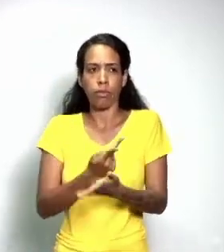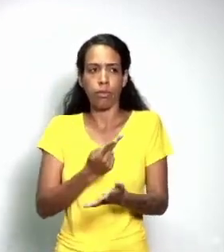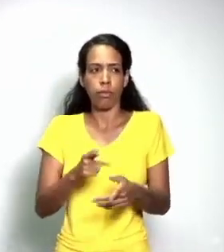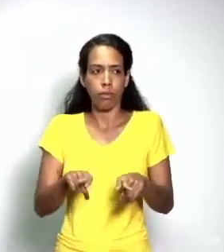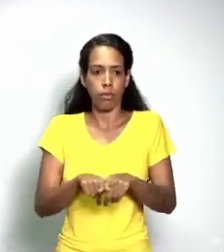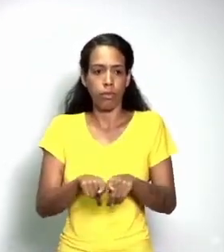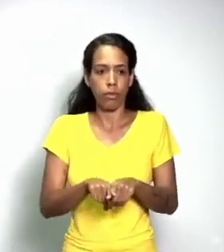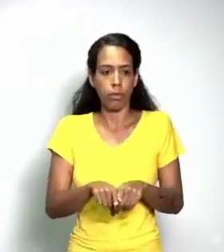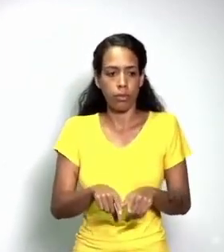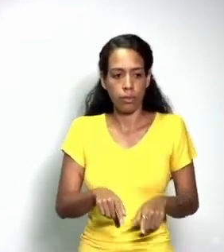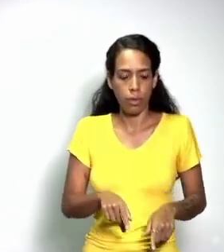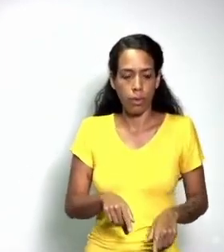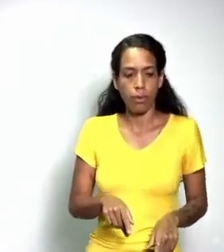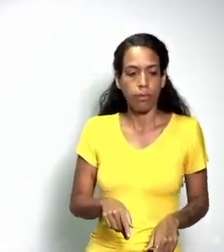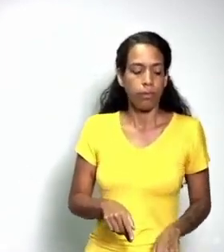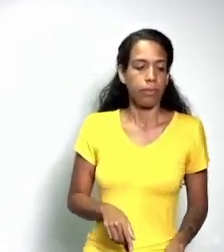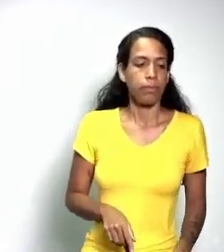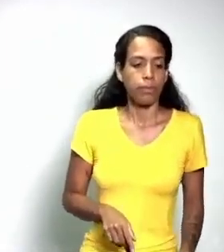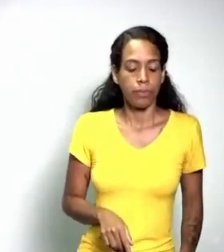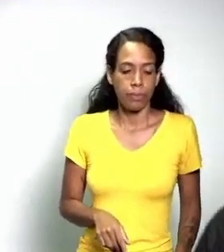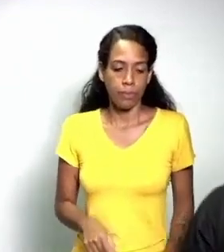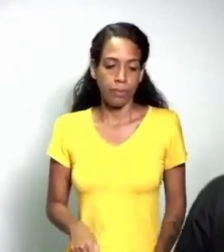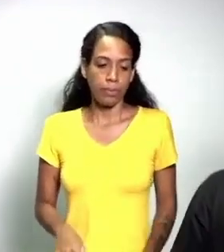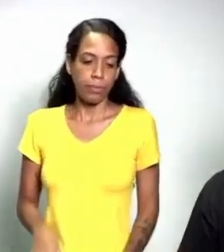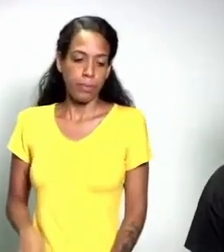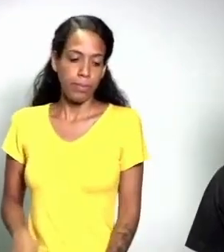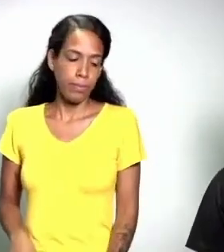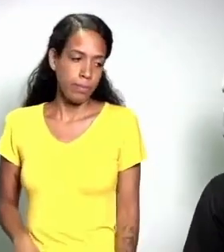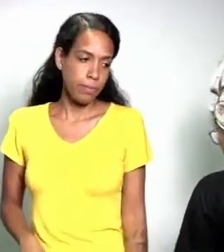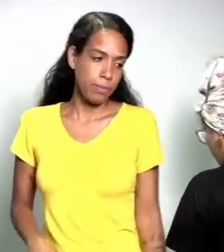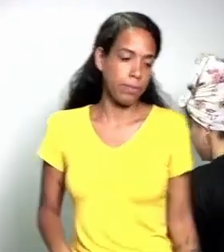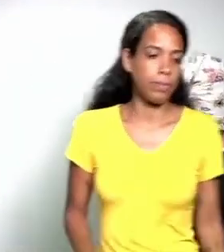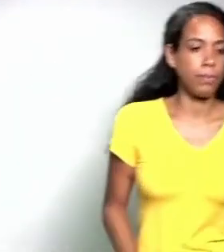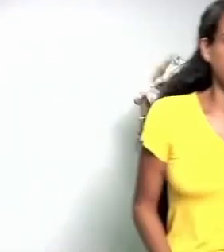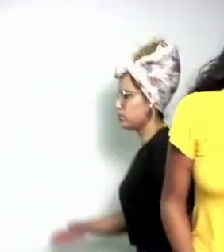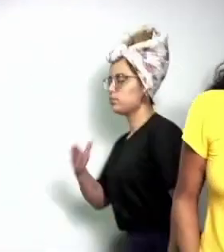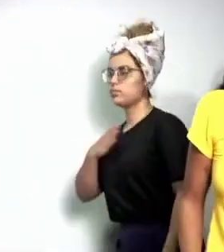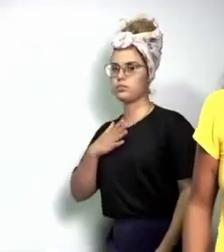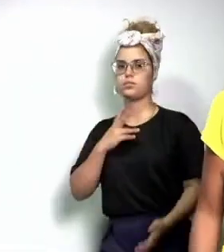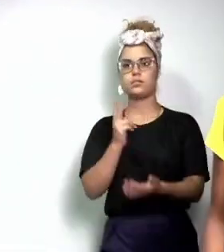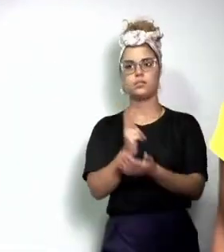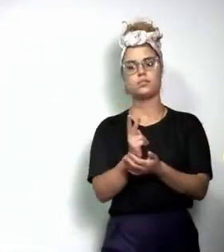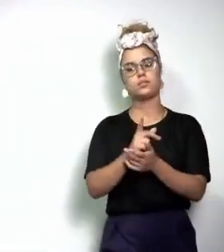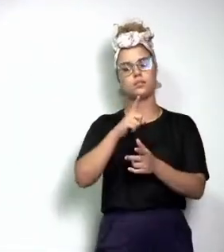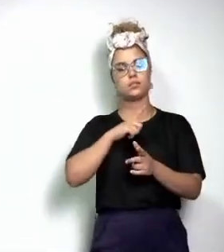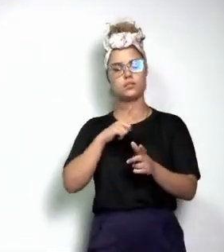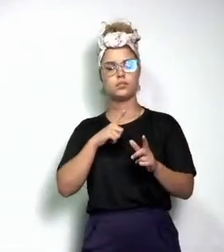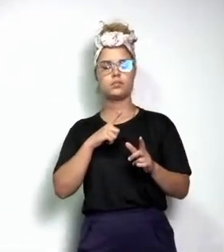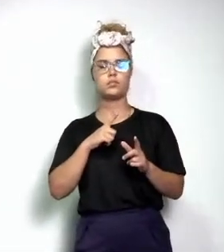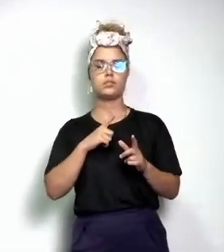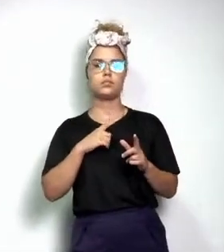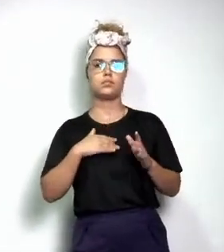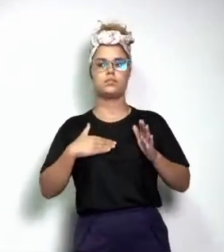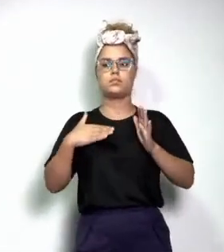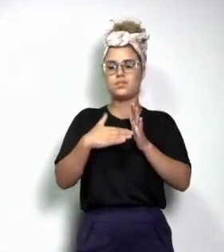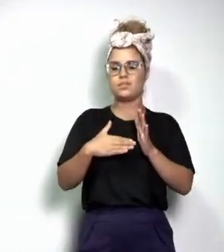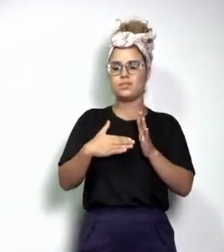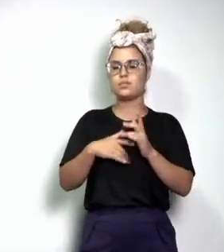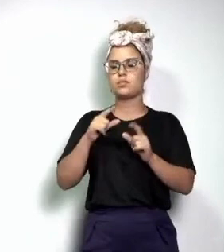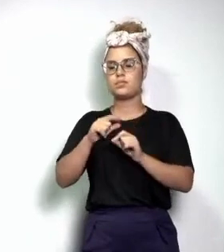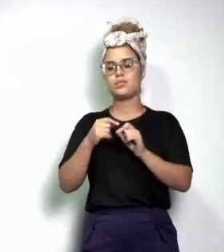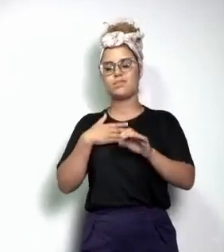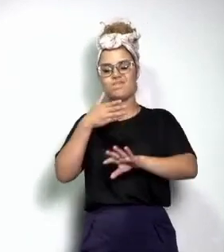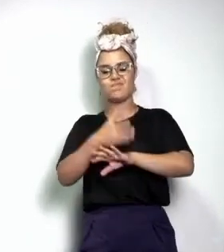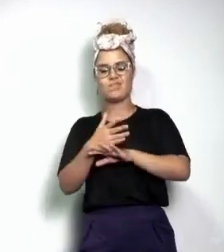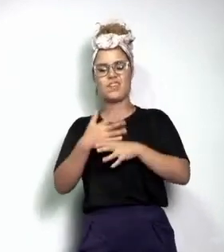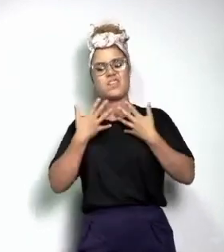Eu mesma tenho uma placa e 8 parafusos no meu joelho. Eu tenho limitações físicas também dentro de 7. Eu canso mais rápido. E